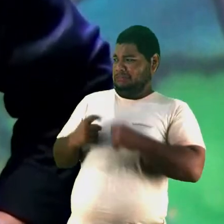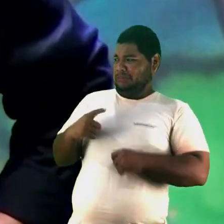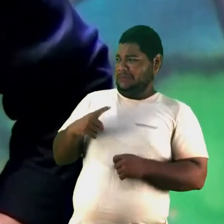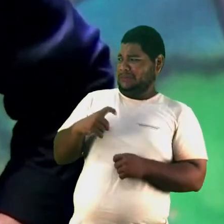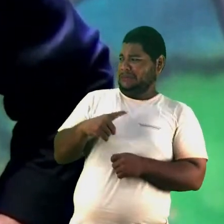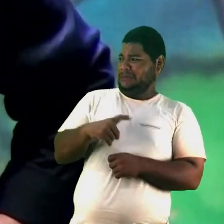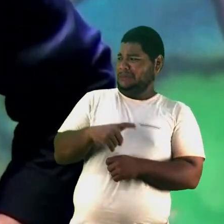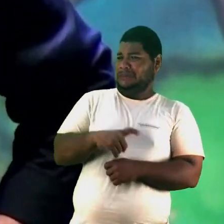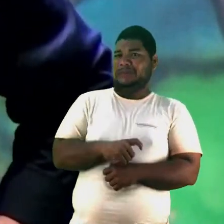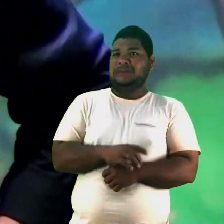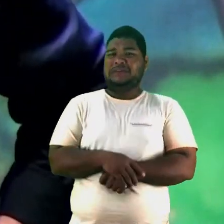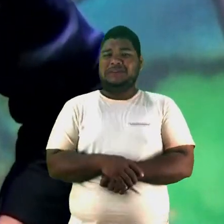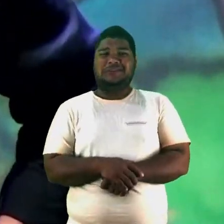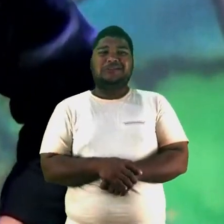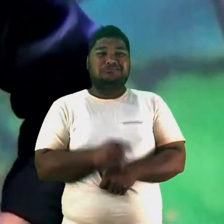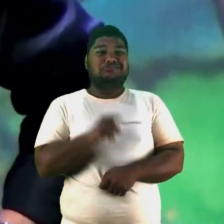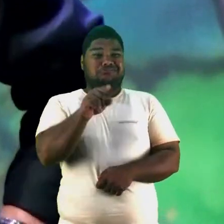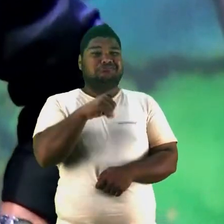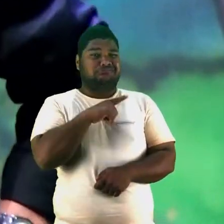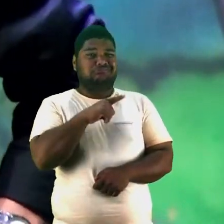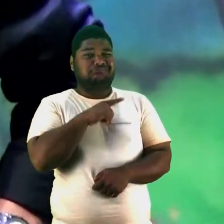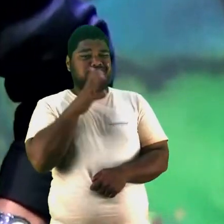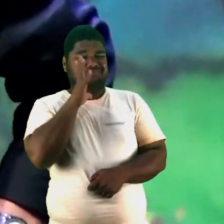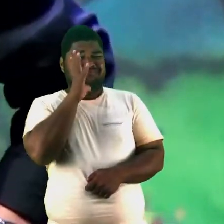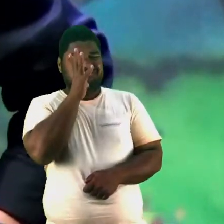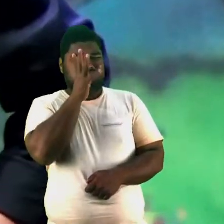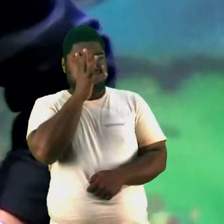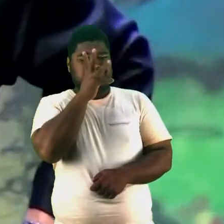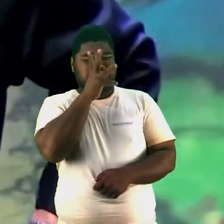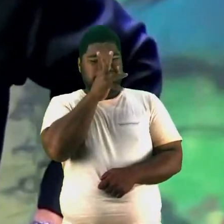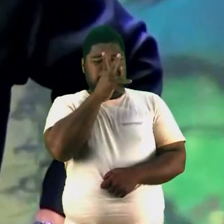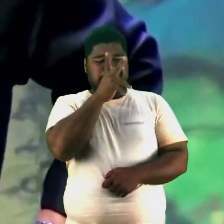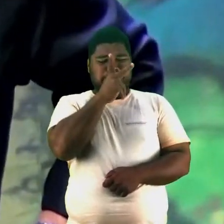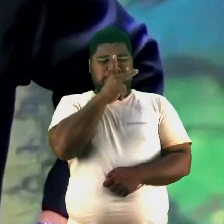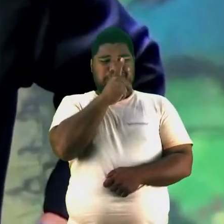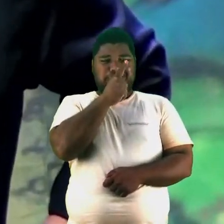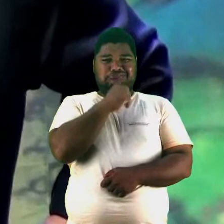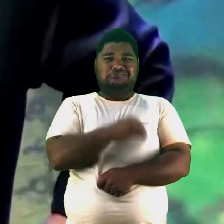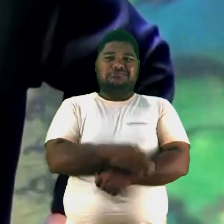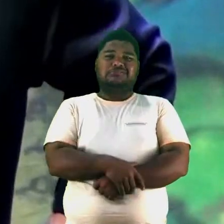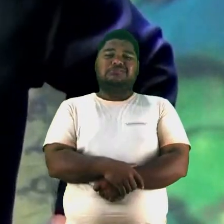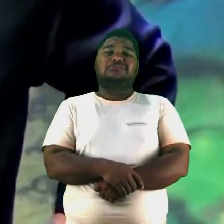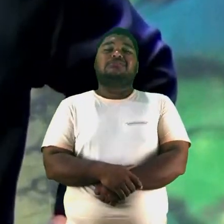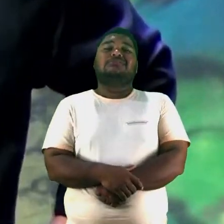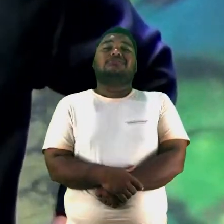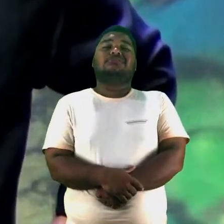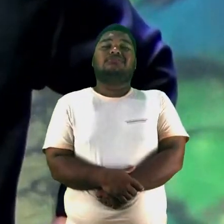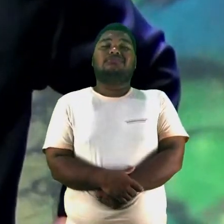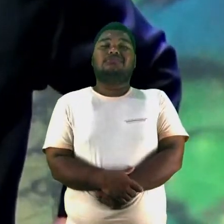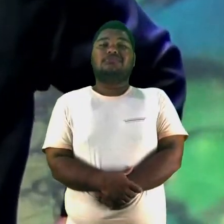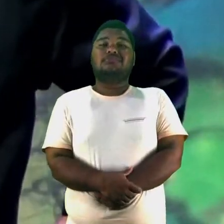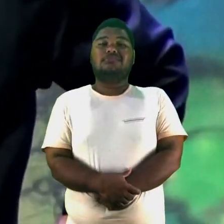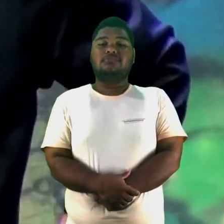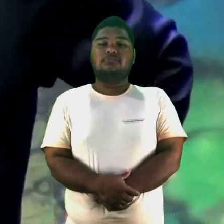Bem que alguns estão meio devagar. Precisa de um vermífugo.